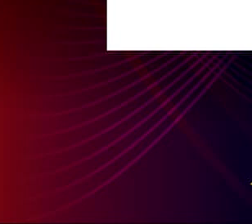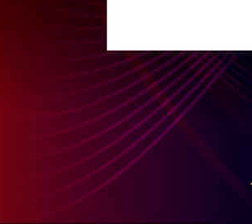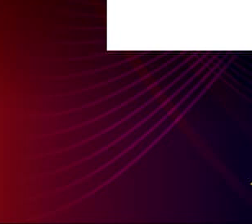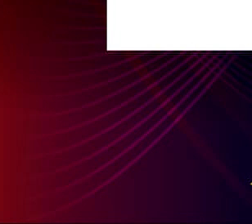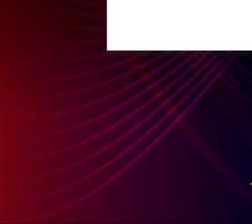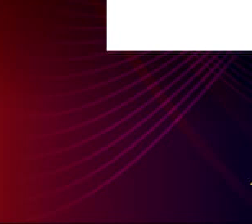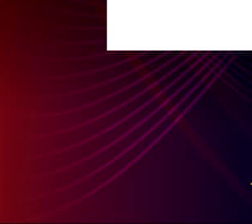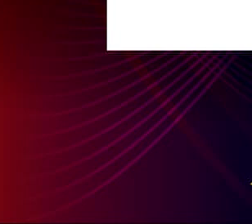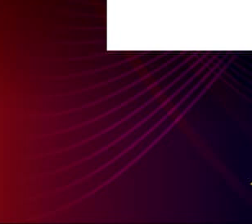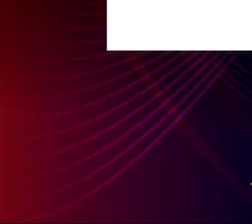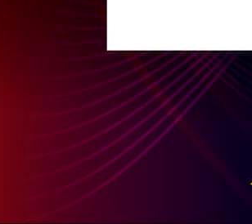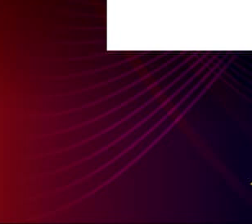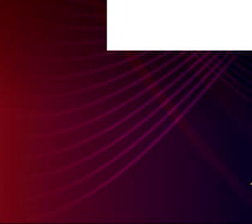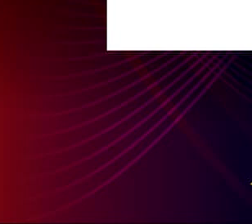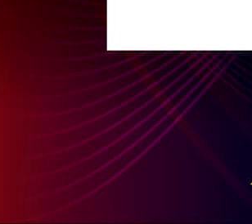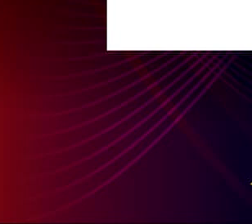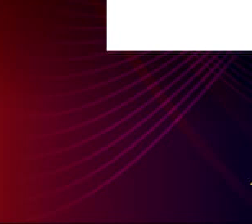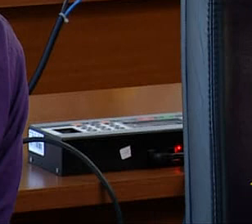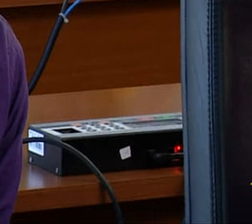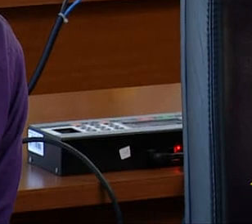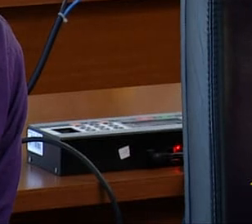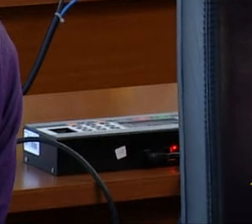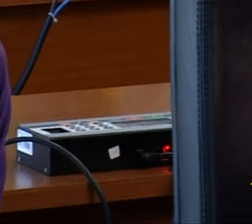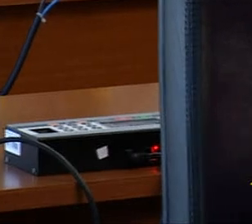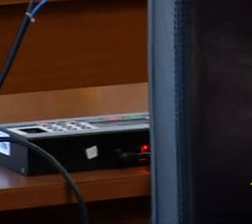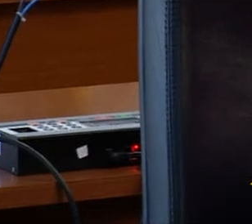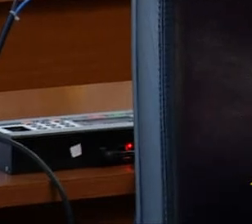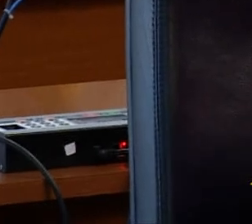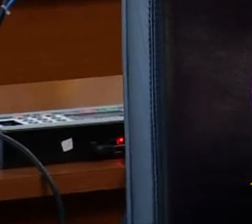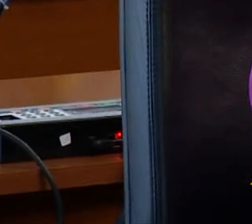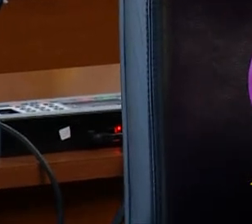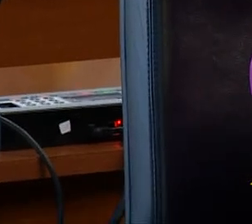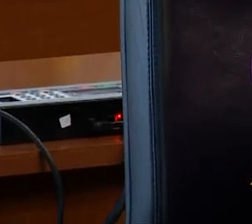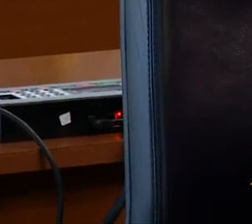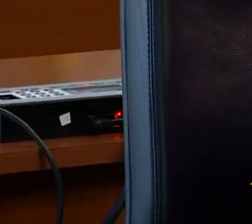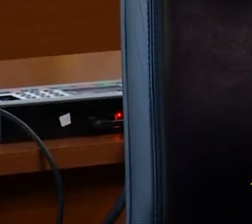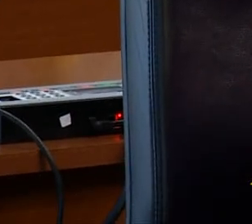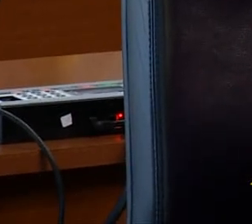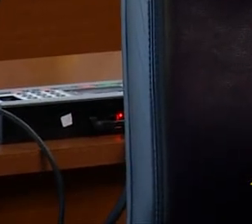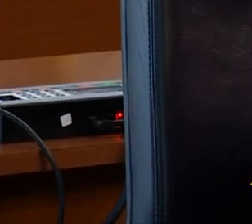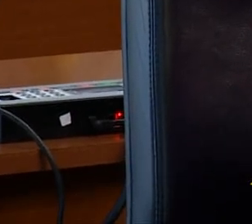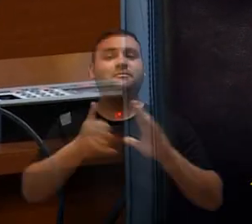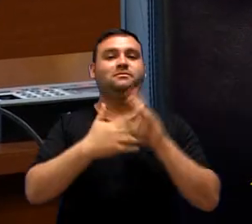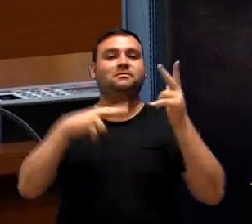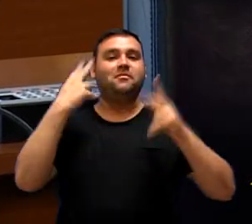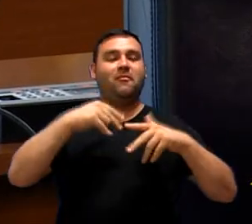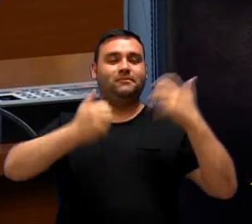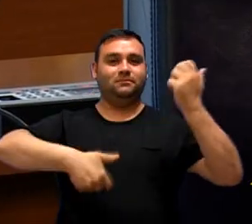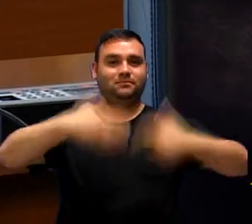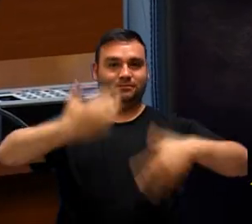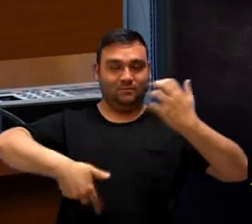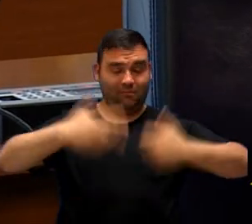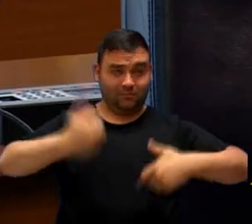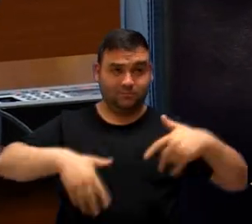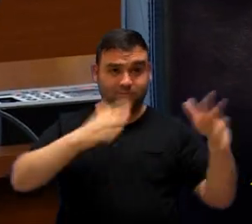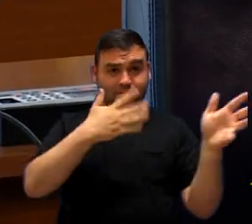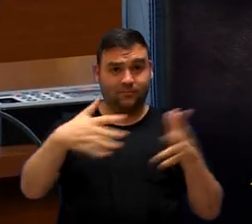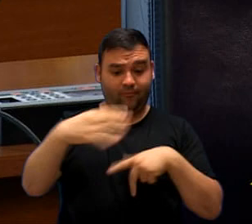Secretário, eu só queria que o senhor... explicasse de novo para quem nos acompanha e para os vereadores com relação ao